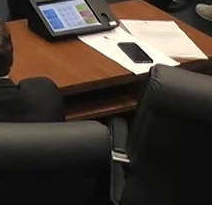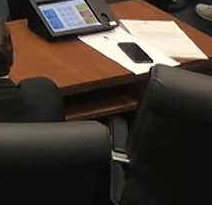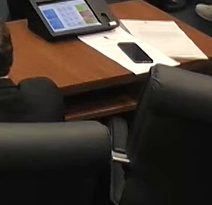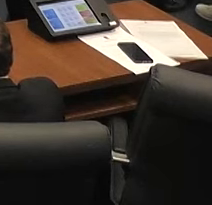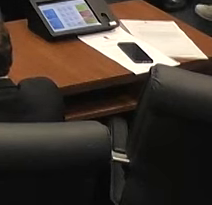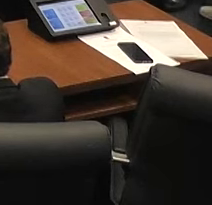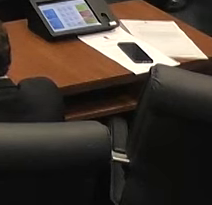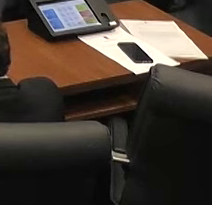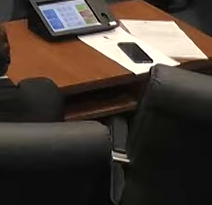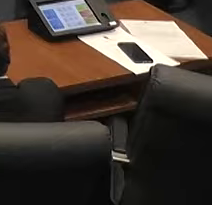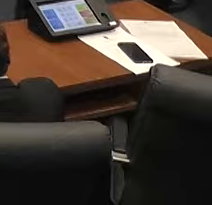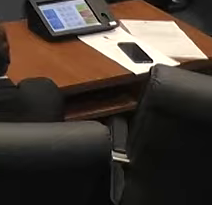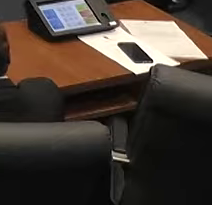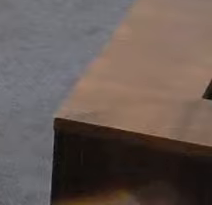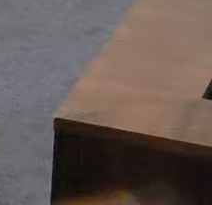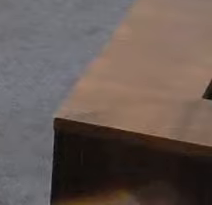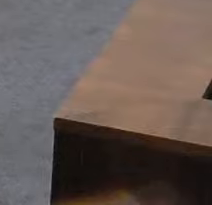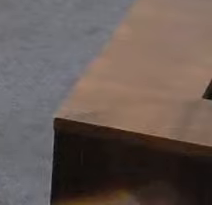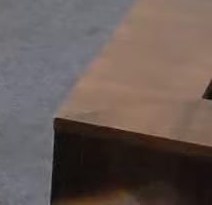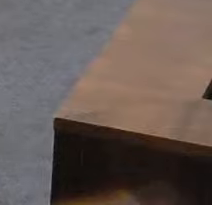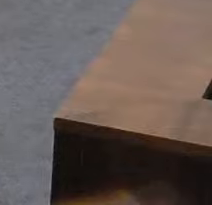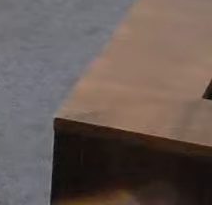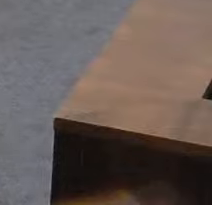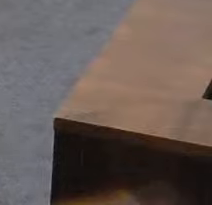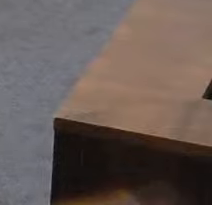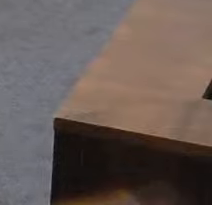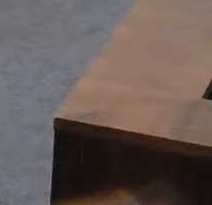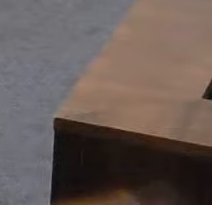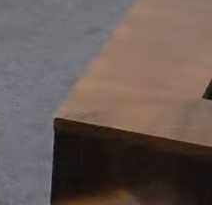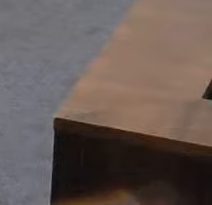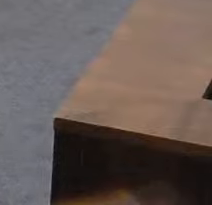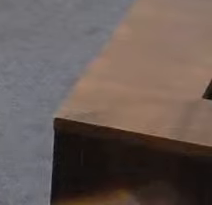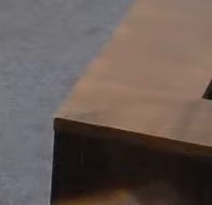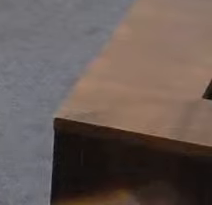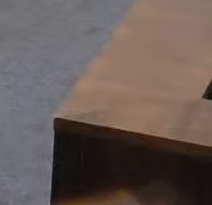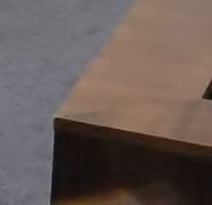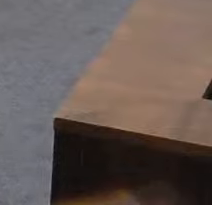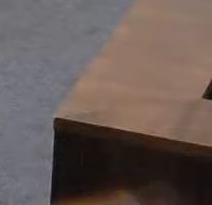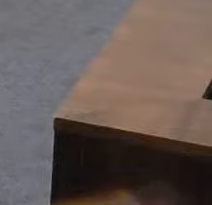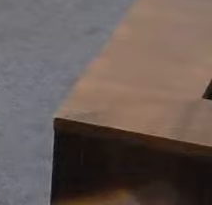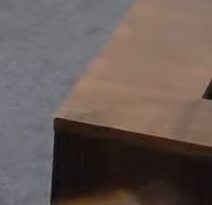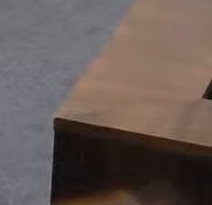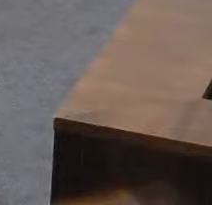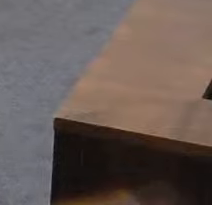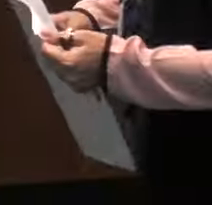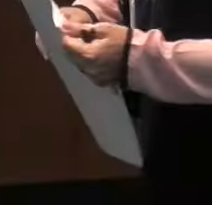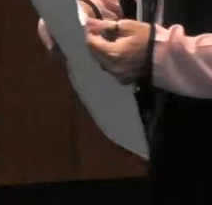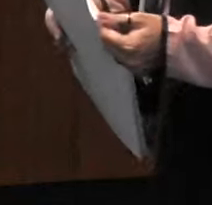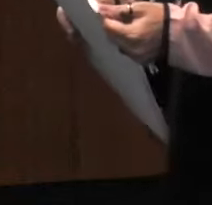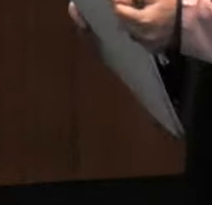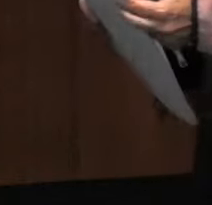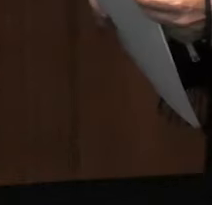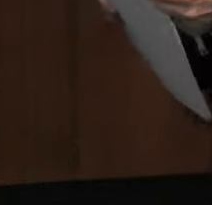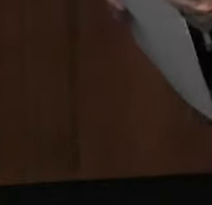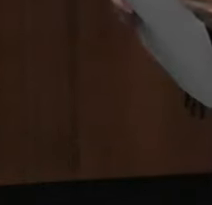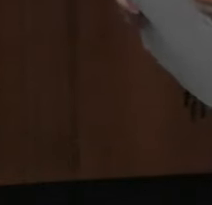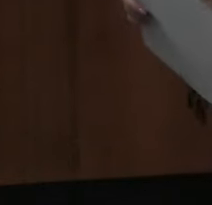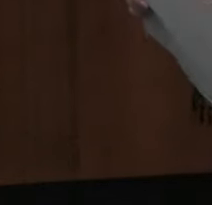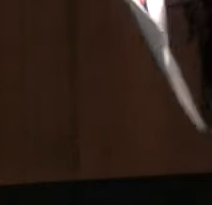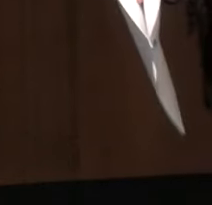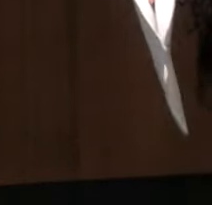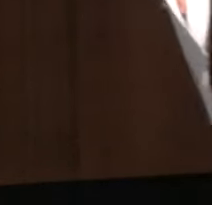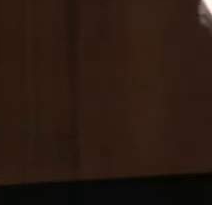no Conselho de Gestores... Foram tiradas as universidades os representantes. No projeto de lei de autoria